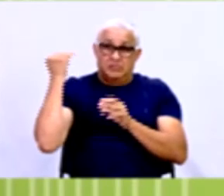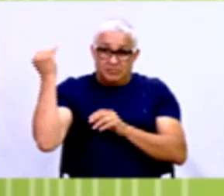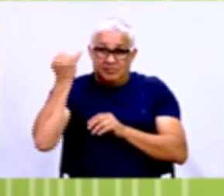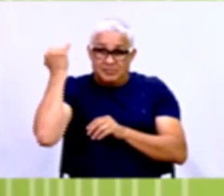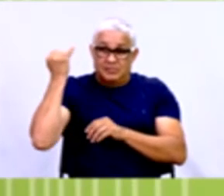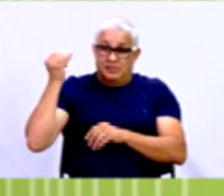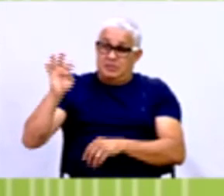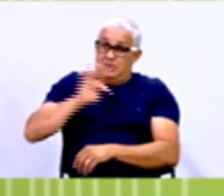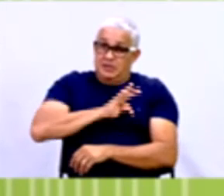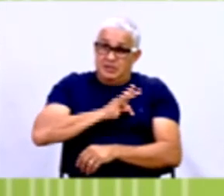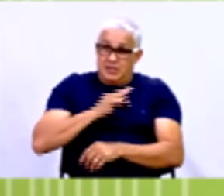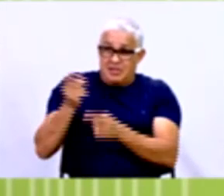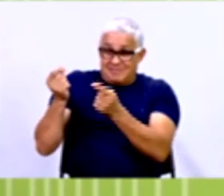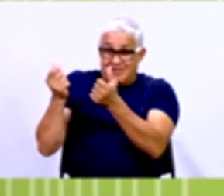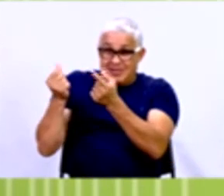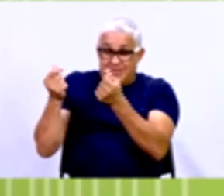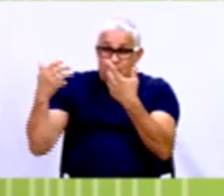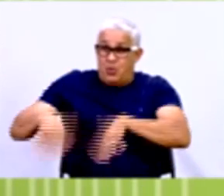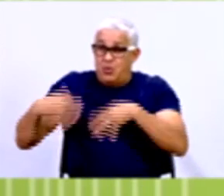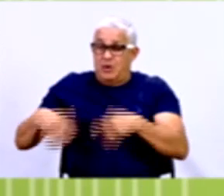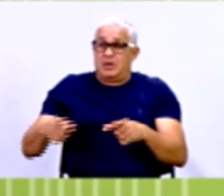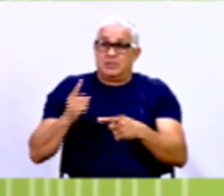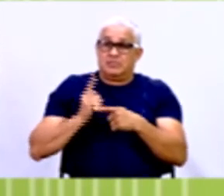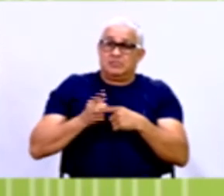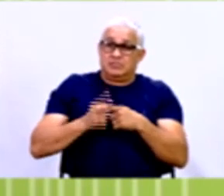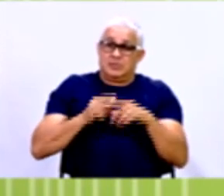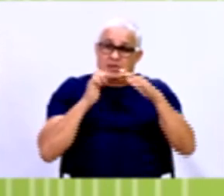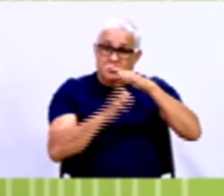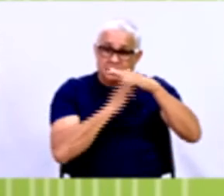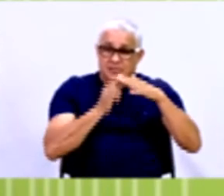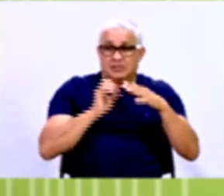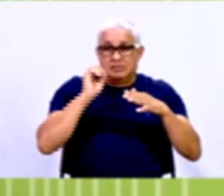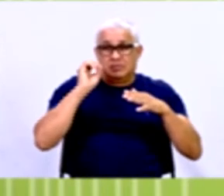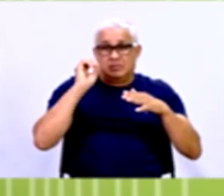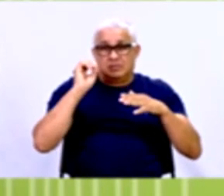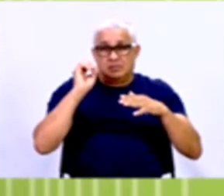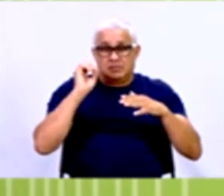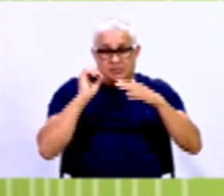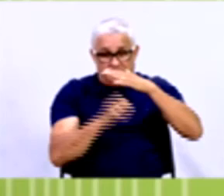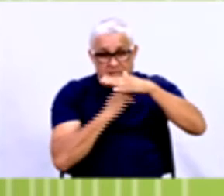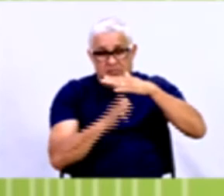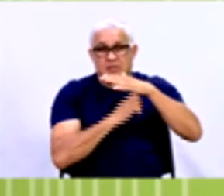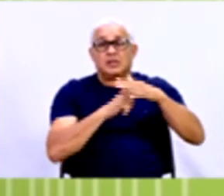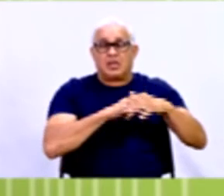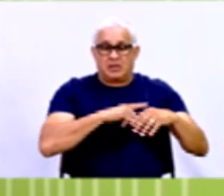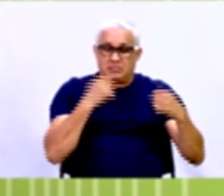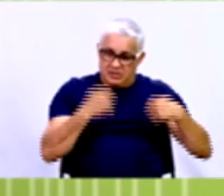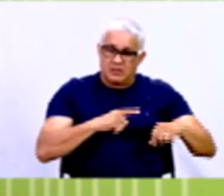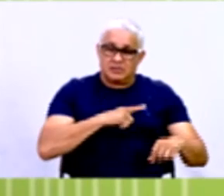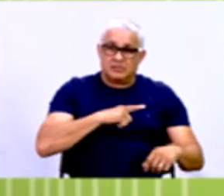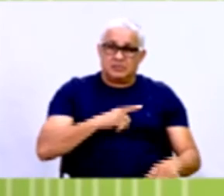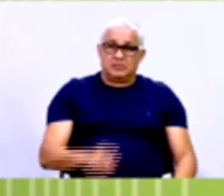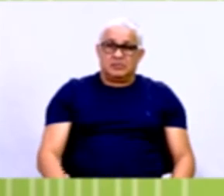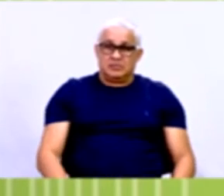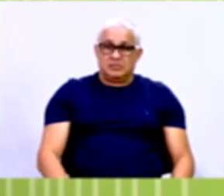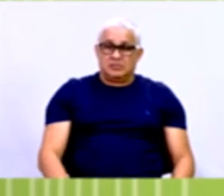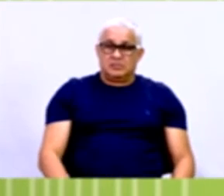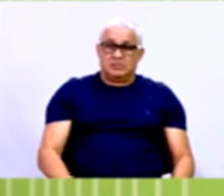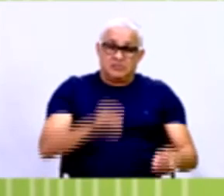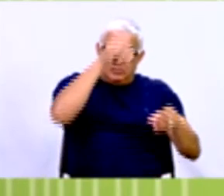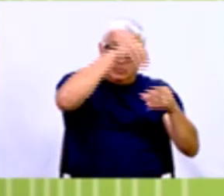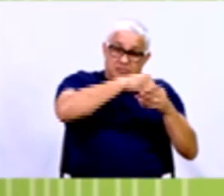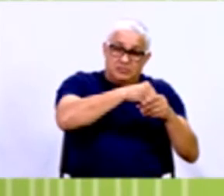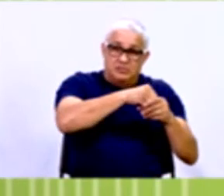uma importância econômica muito grande que faz com que a empresa, o empregador, tenha isso no seu rol como uma